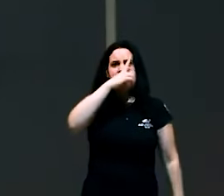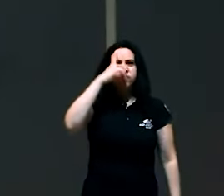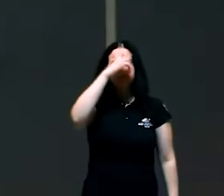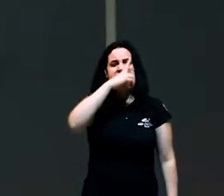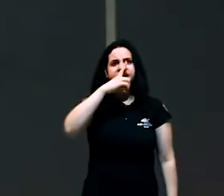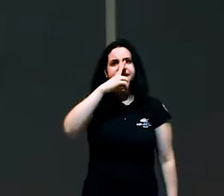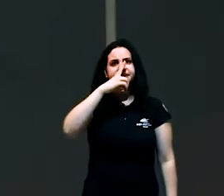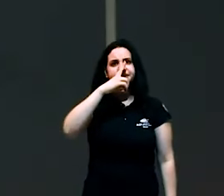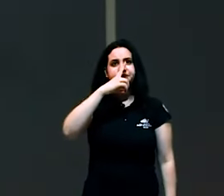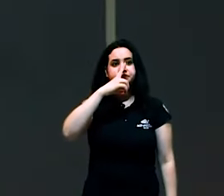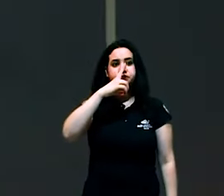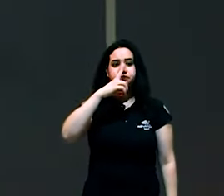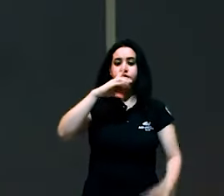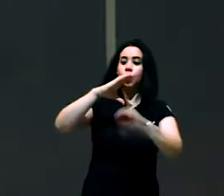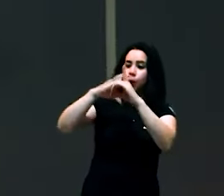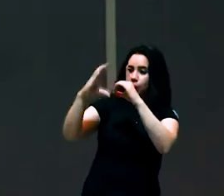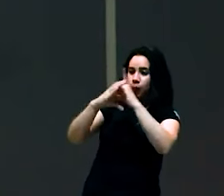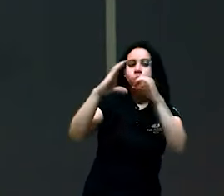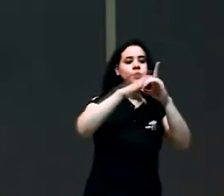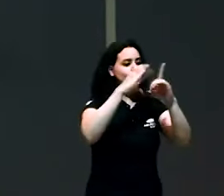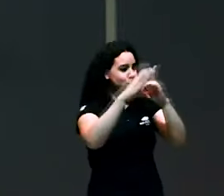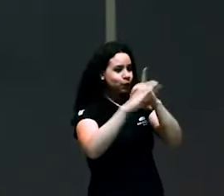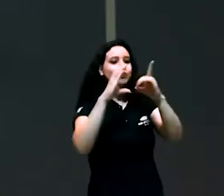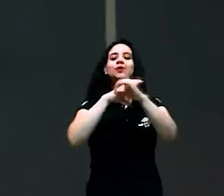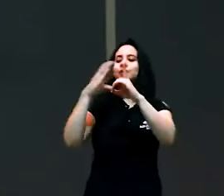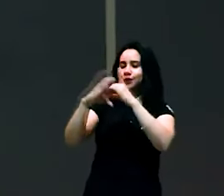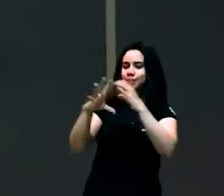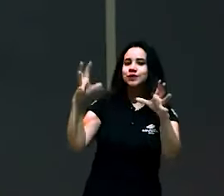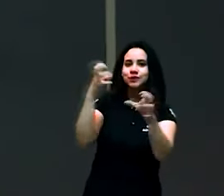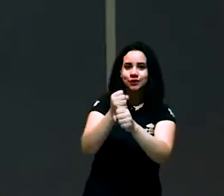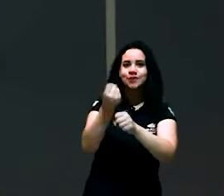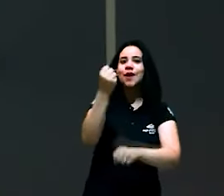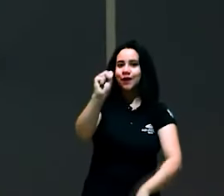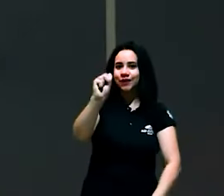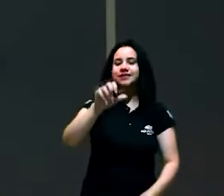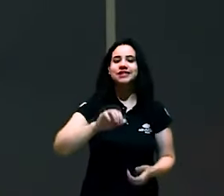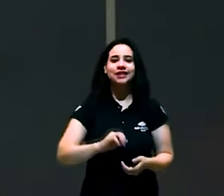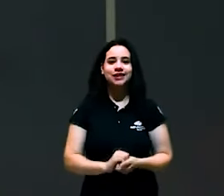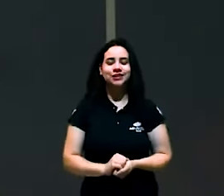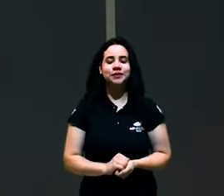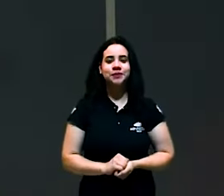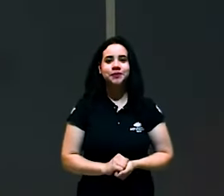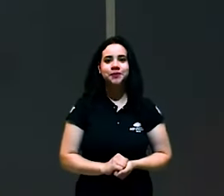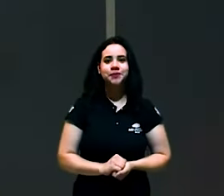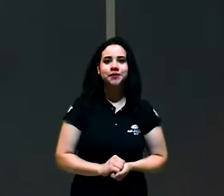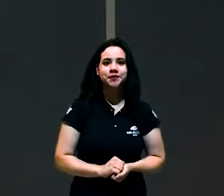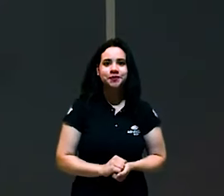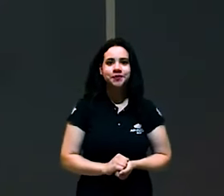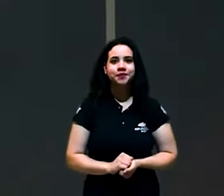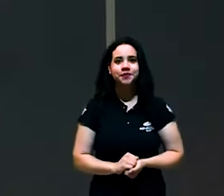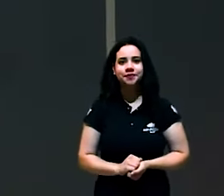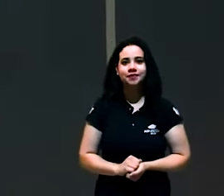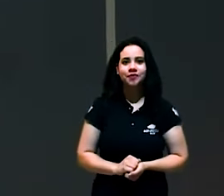o Espírito Santo do Senhor agindo sobre a igreja do Senhor. Eu estou ansioso que isto ocorra. Irmão, no ano